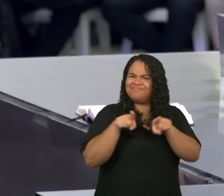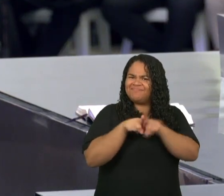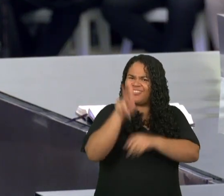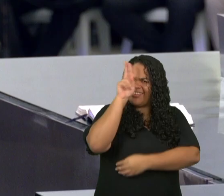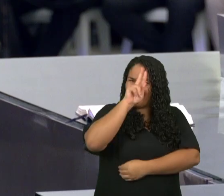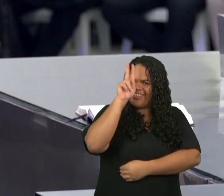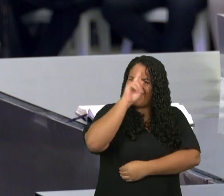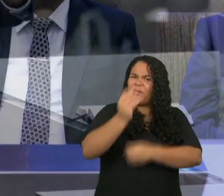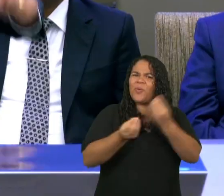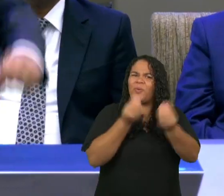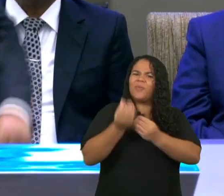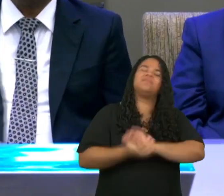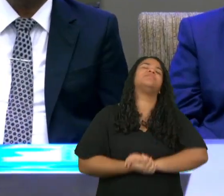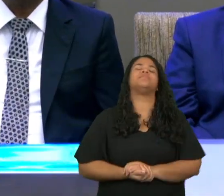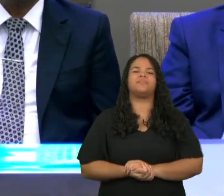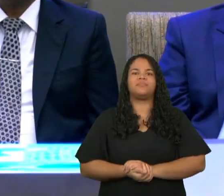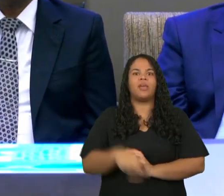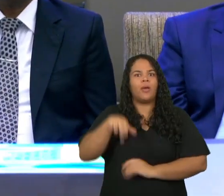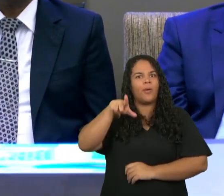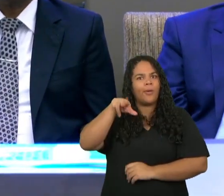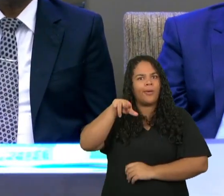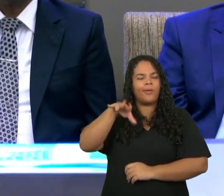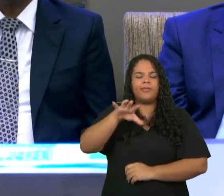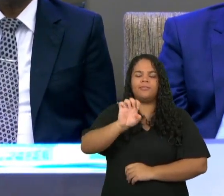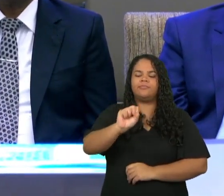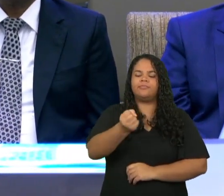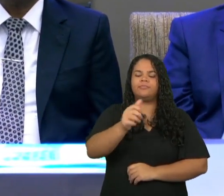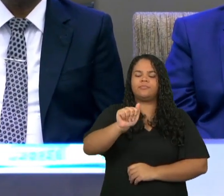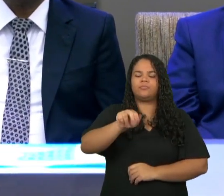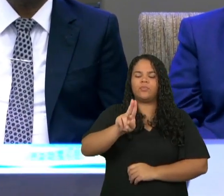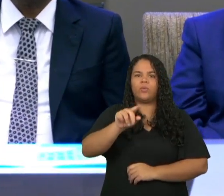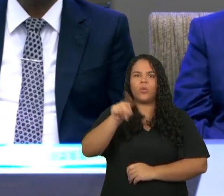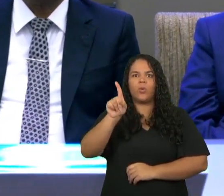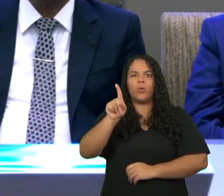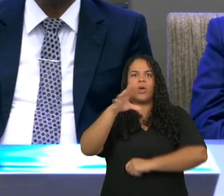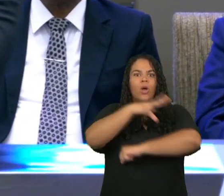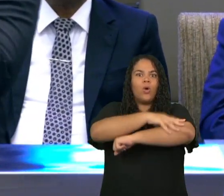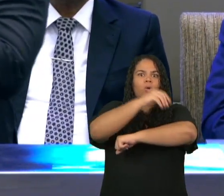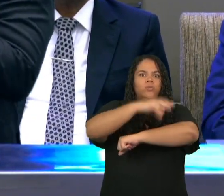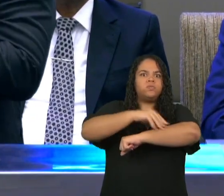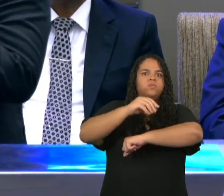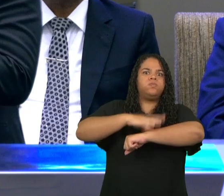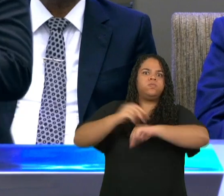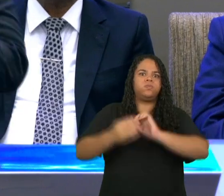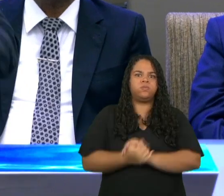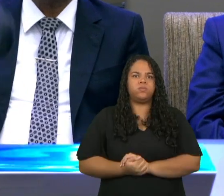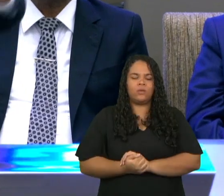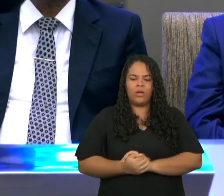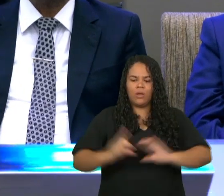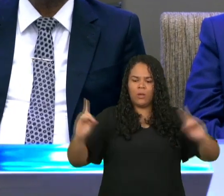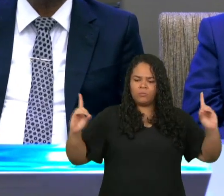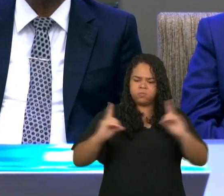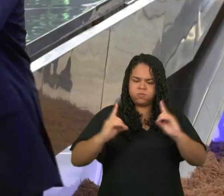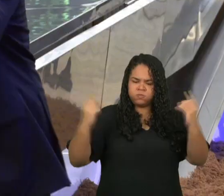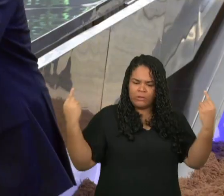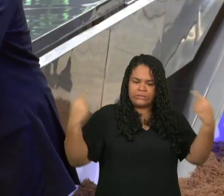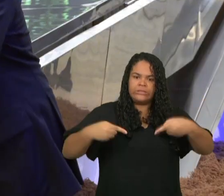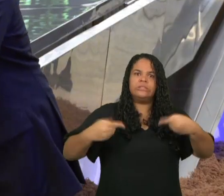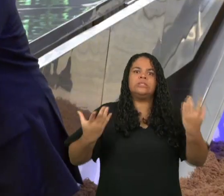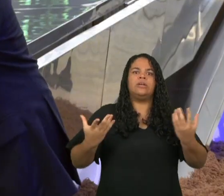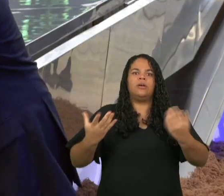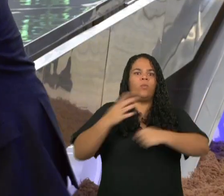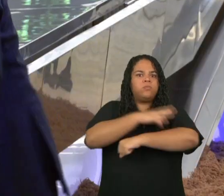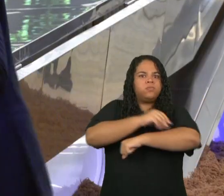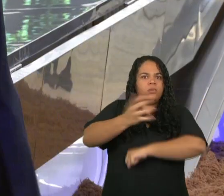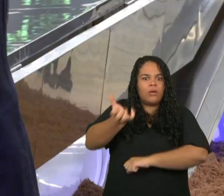lembra? Esaú queria matar Jacó. Jacó foge. Deus se encontra com ele, porque Deus tem que agir para